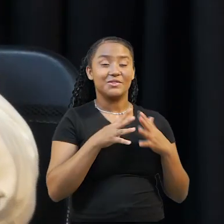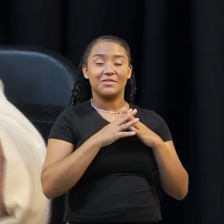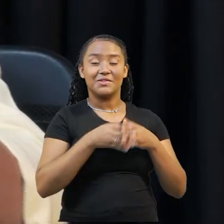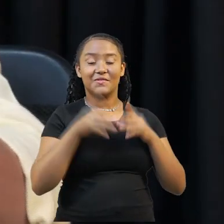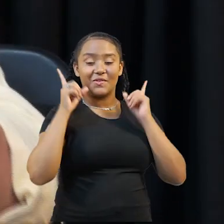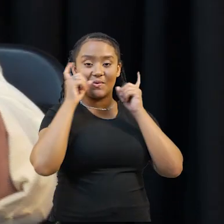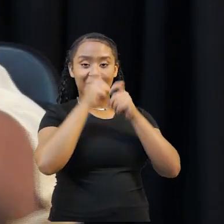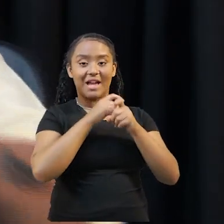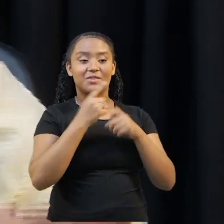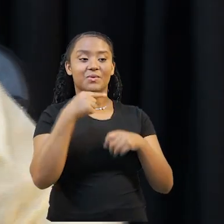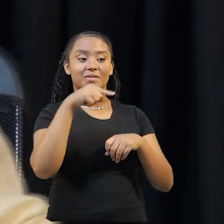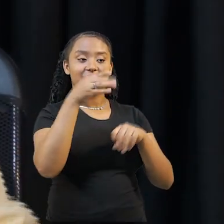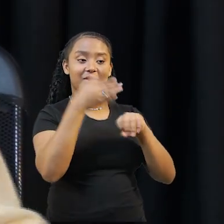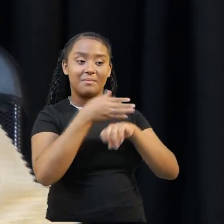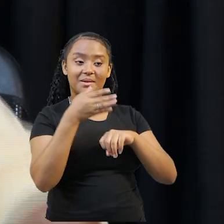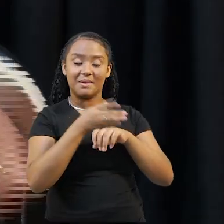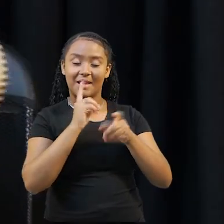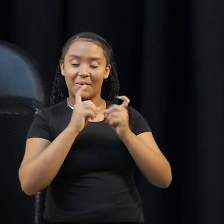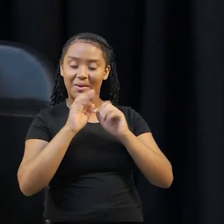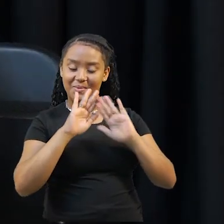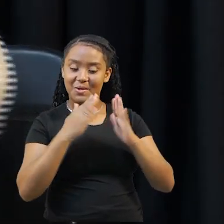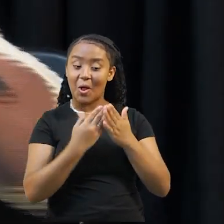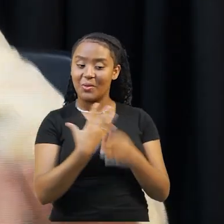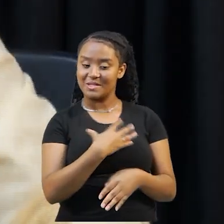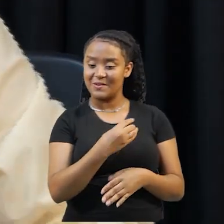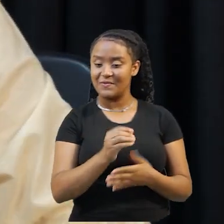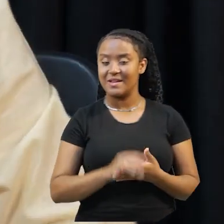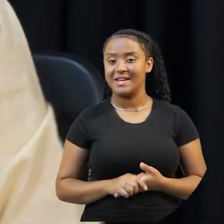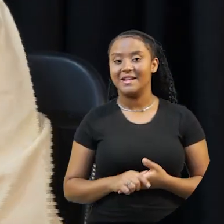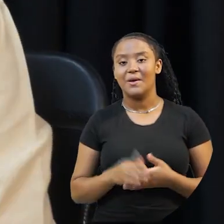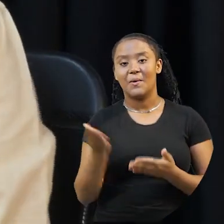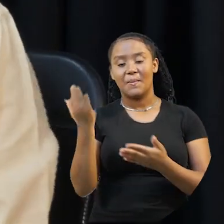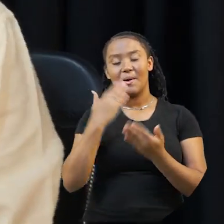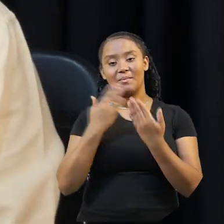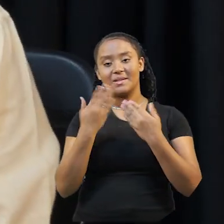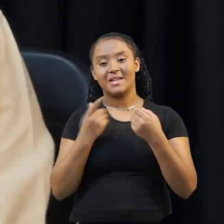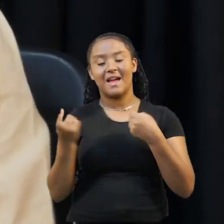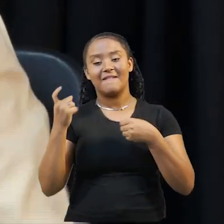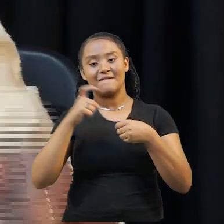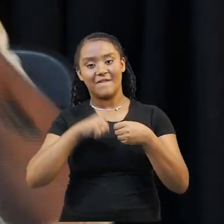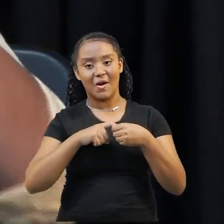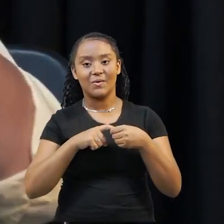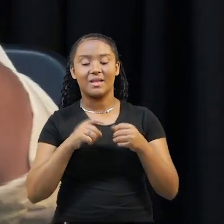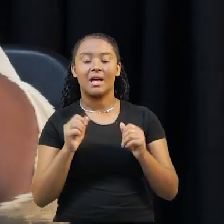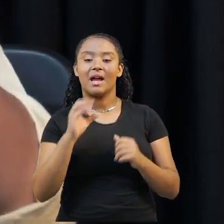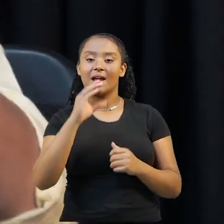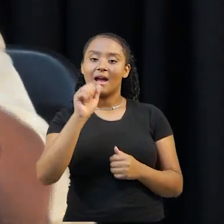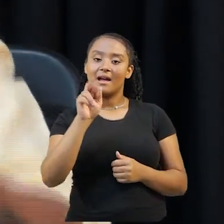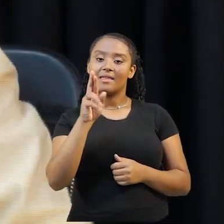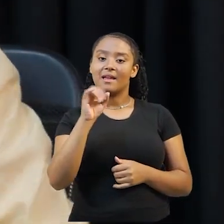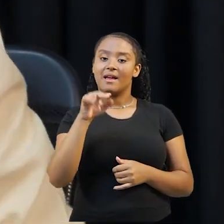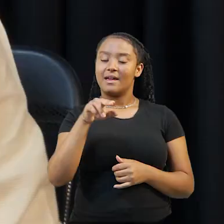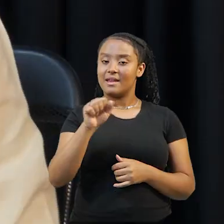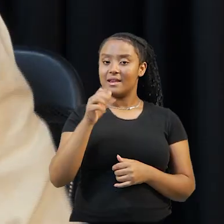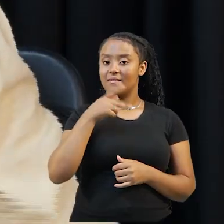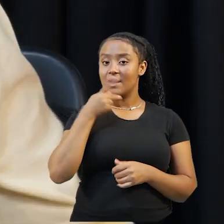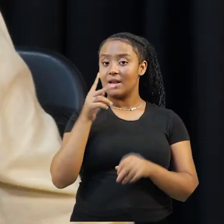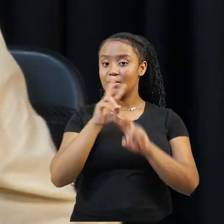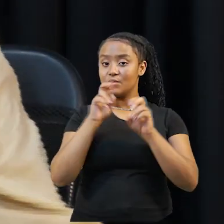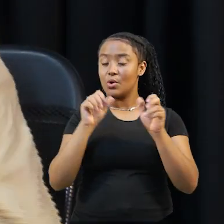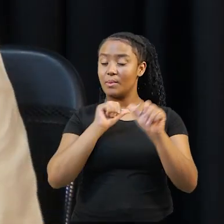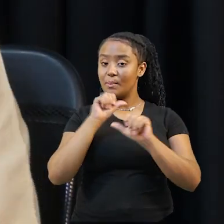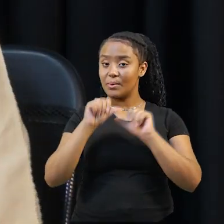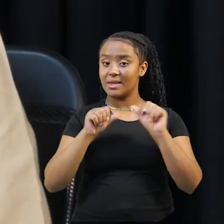reuniões escolares do Maurício. O Bora Prosear volta daqui a pouquinho com a Catarina falando